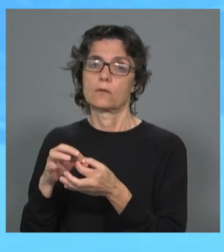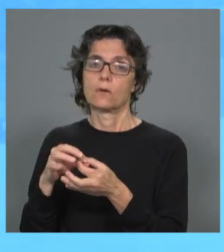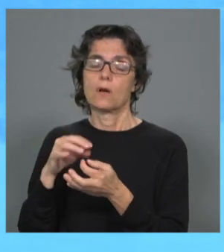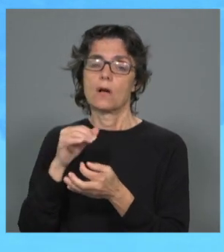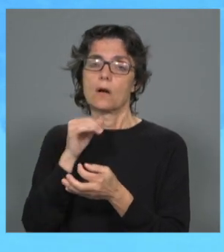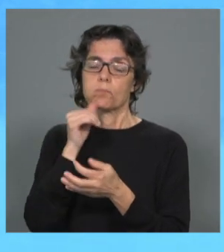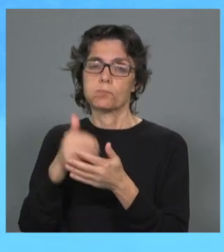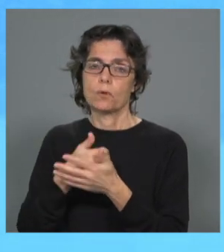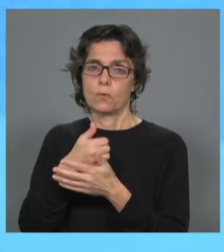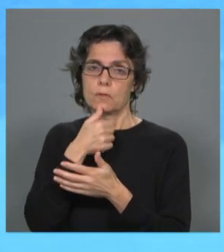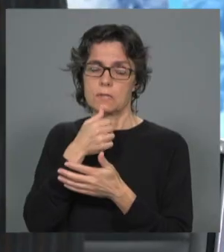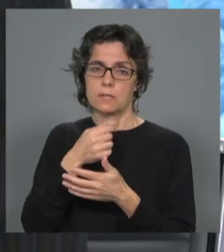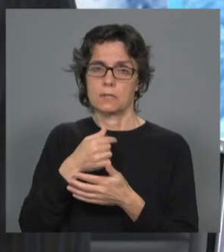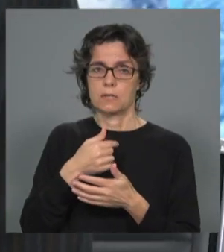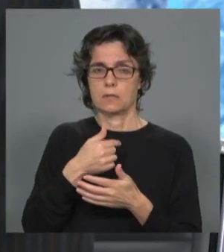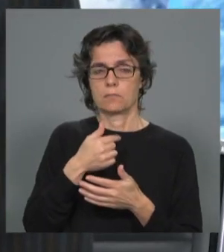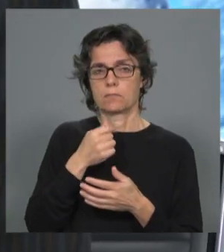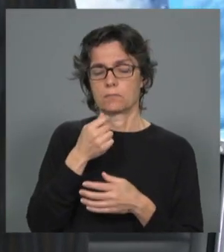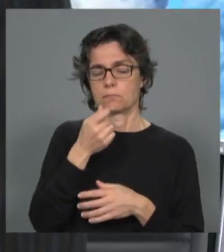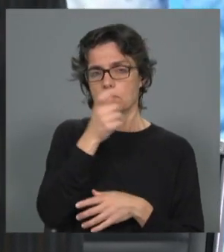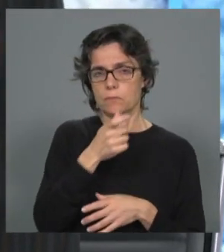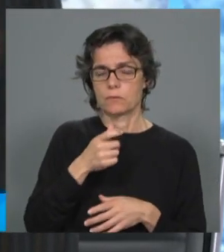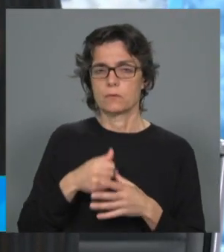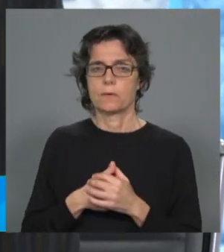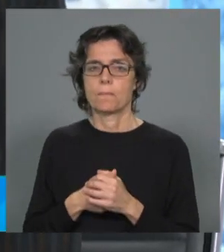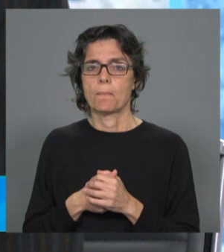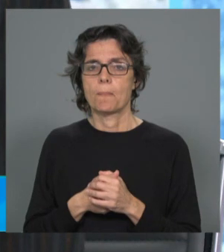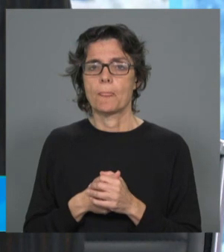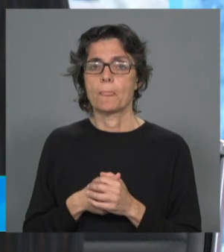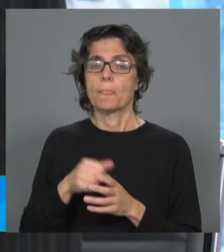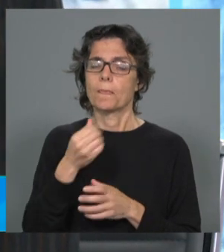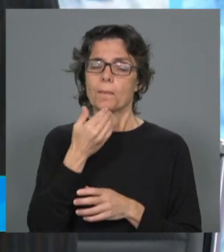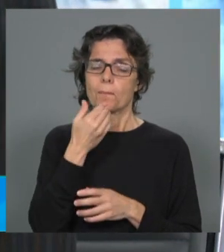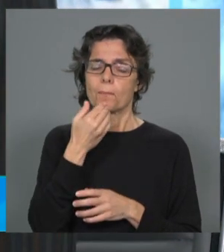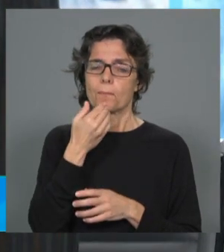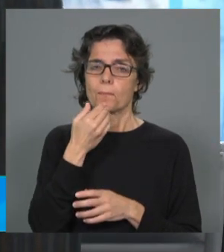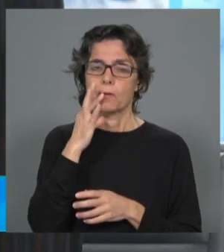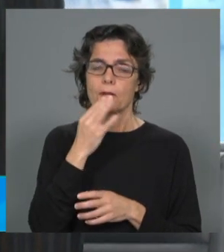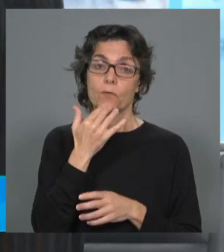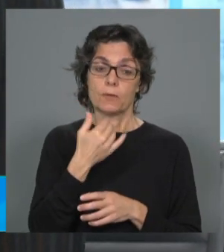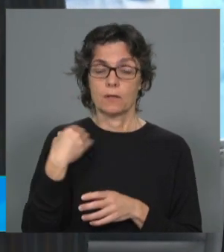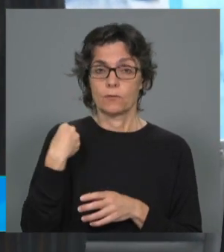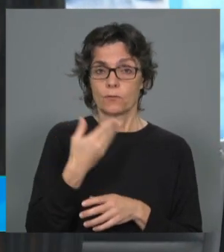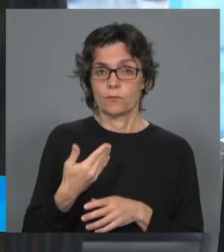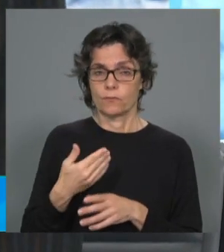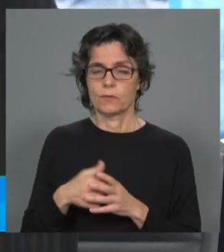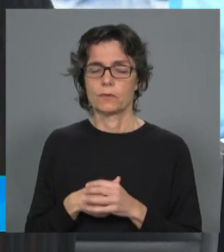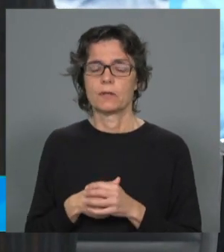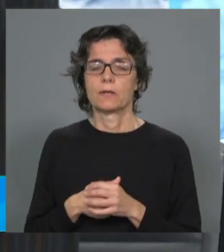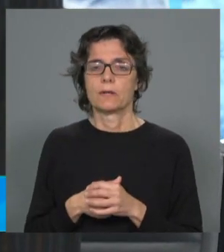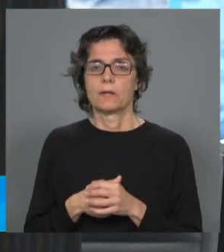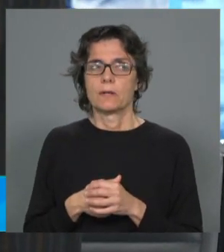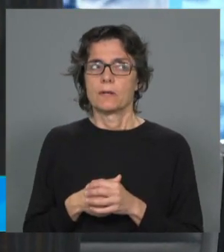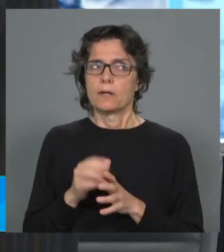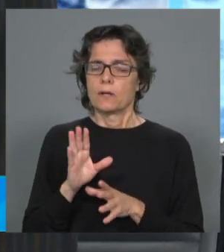eutanásia. Boa tarde, obrigado pelo convite e por poder estar aqui. Eu queria completar um bocadinho o que